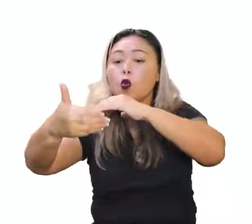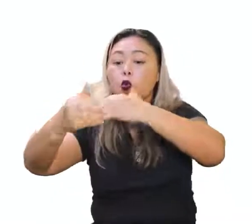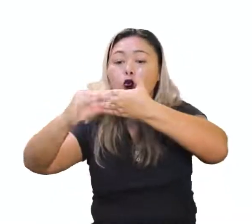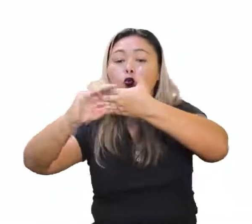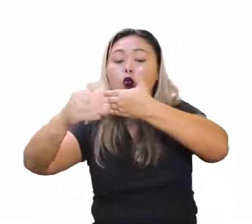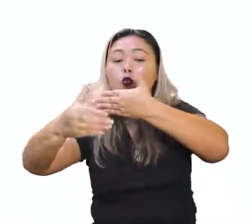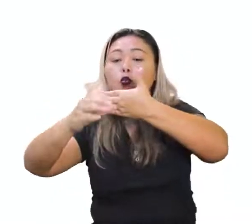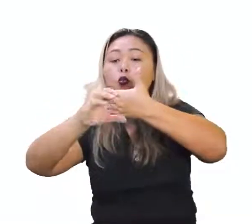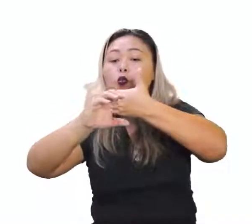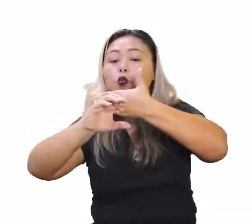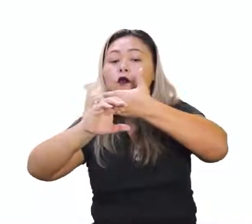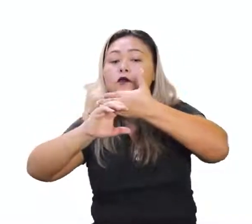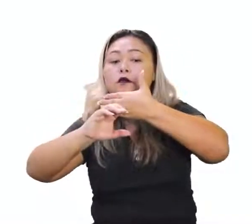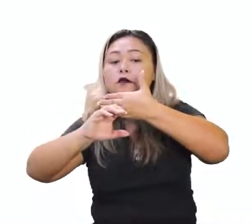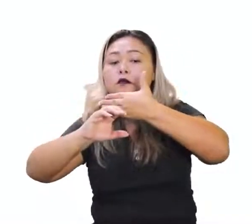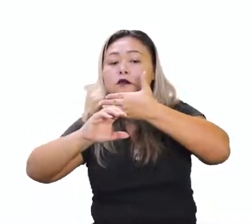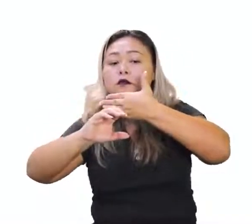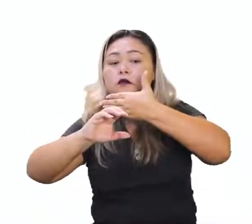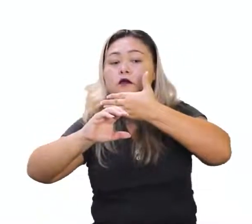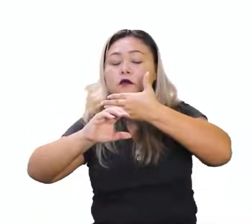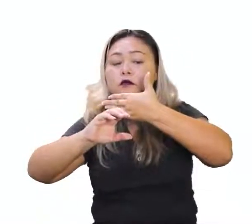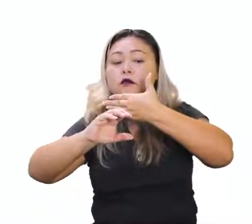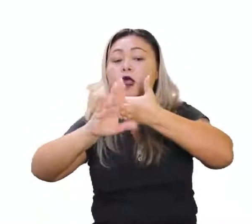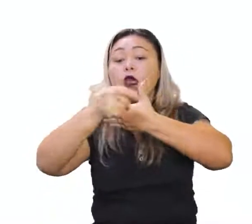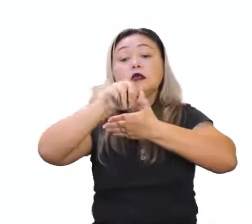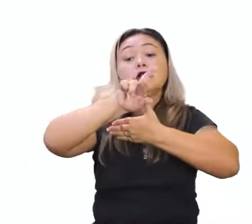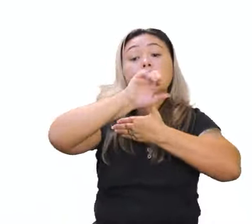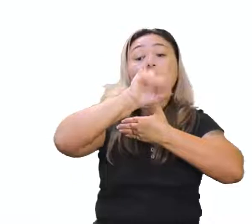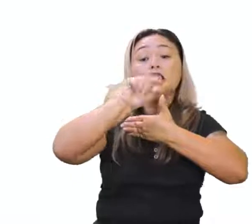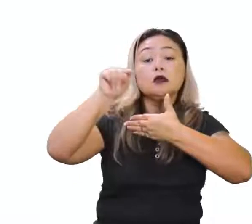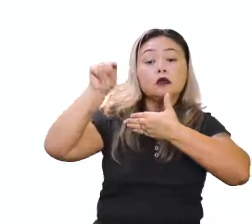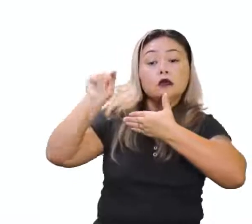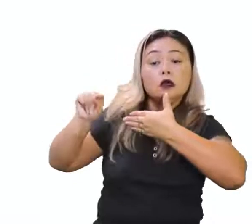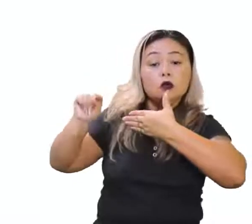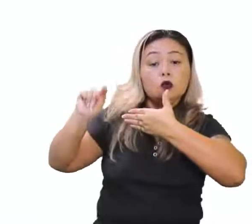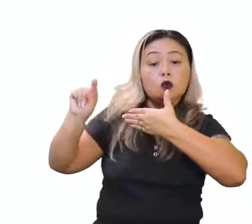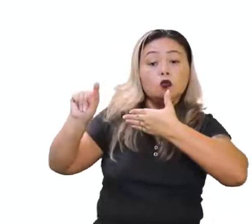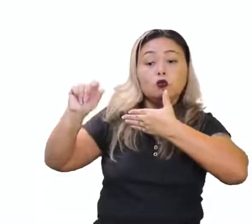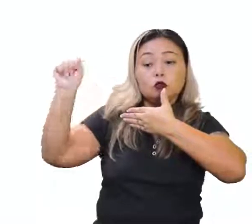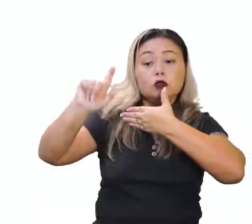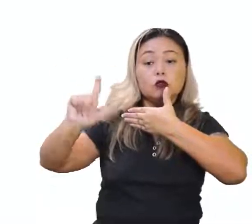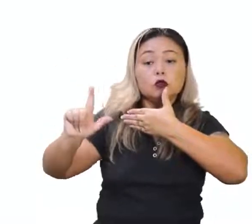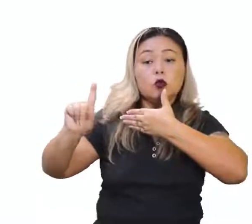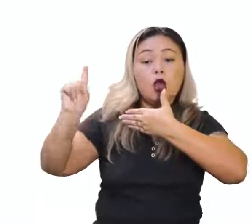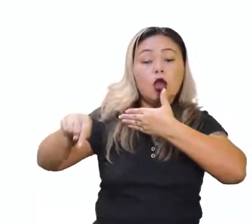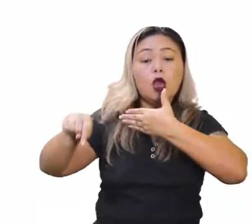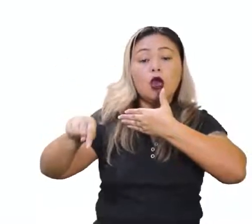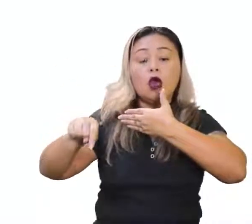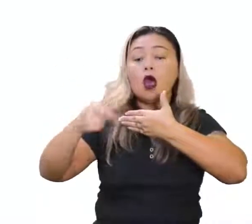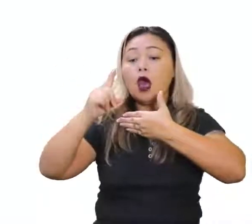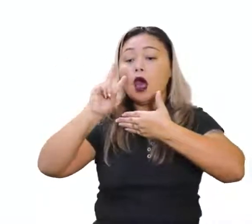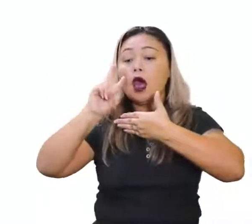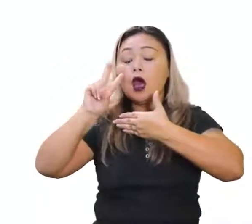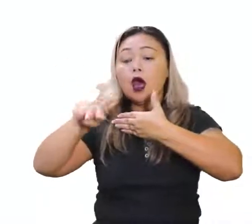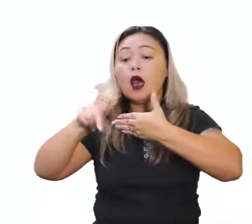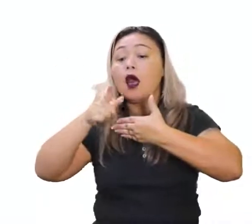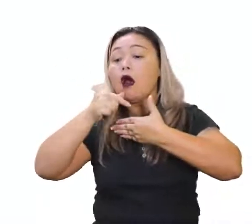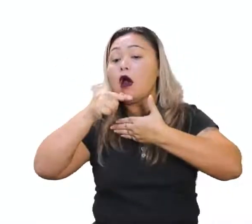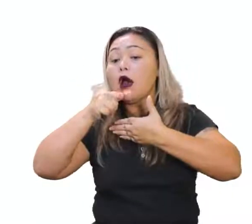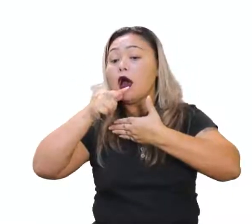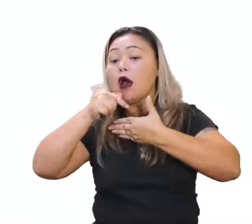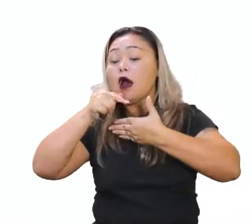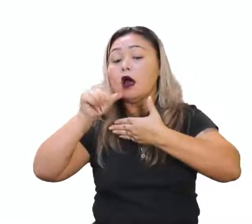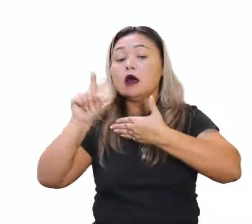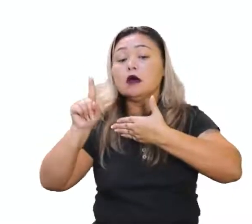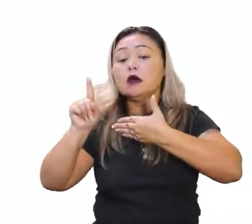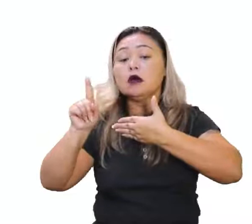aqui. Na verdade, esse é o coxo de ração. Esse aqui, ó, é o coxo que você pode colocar a água,